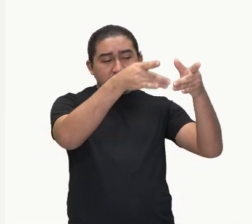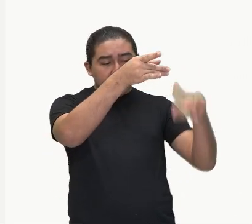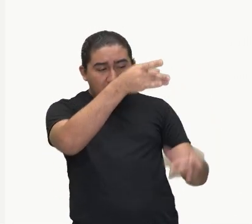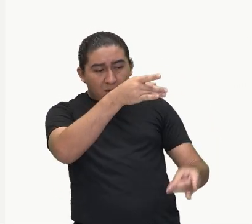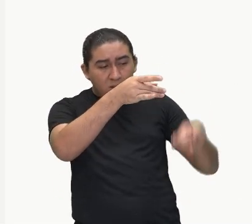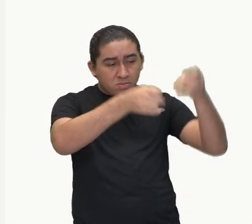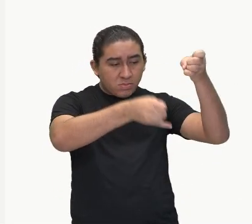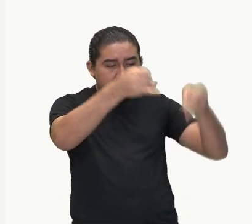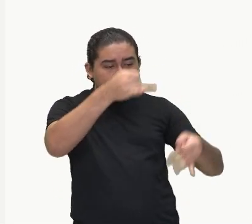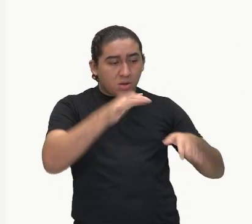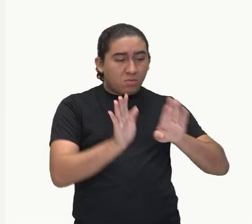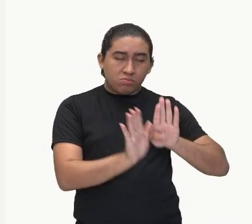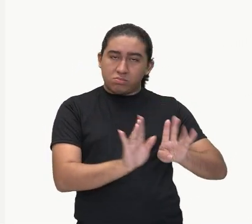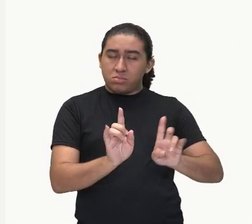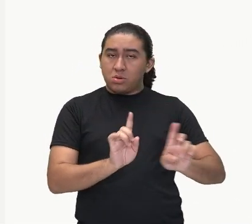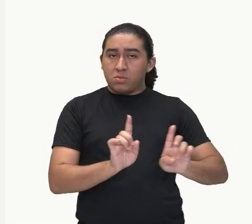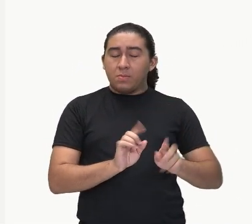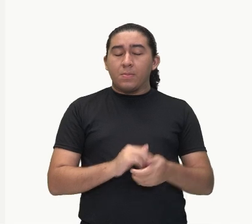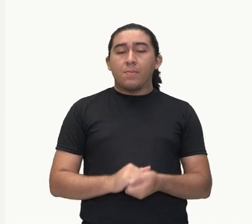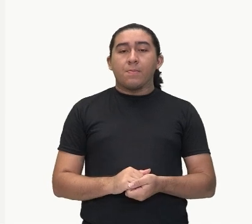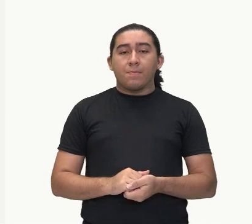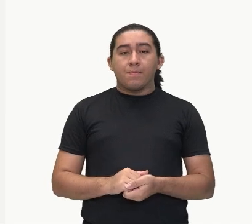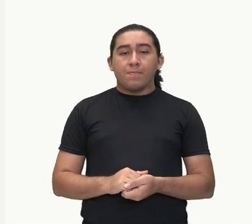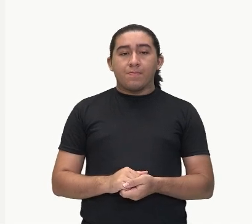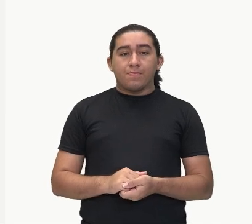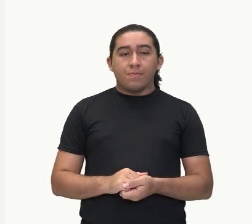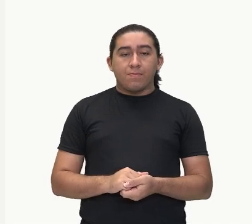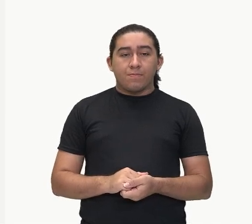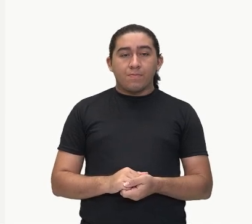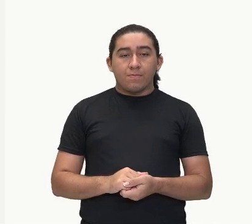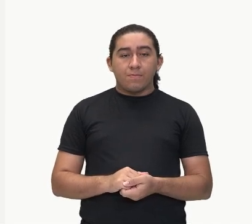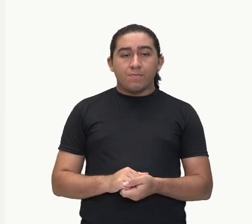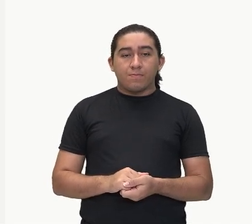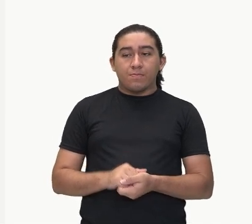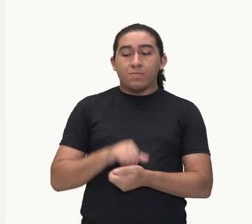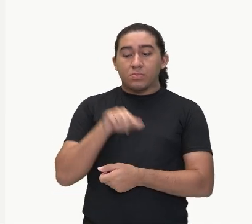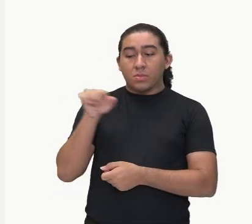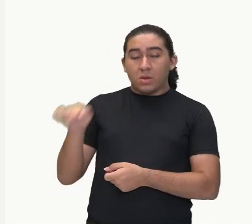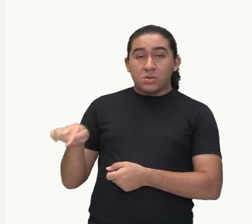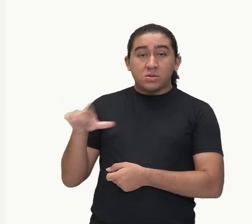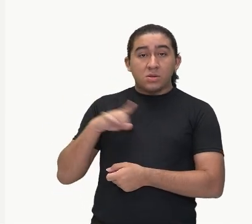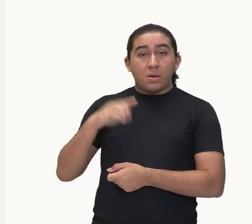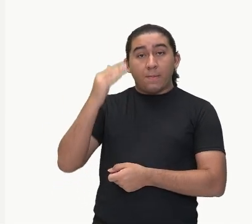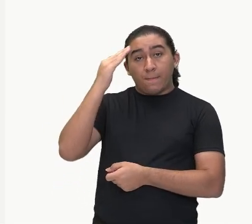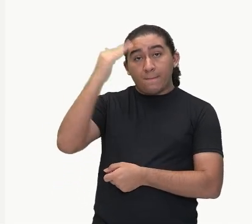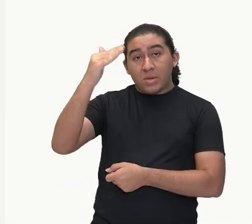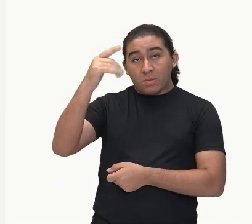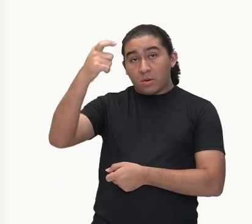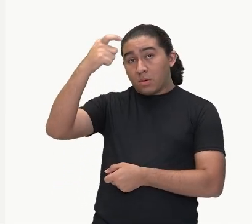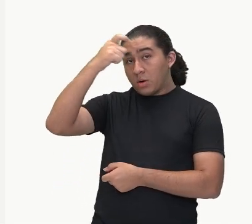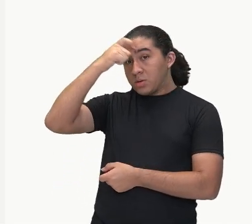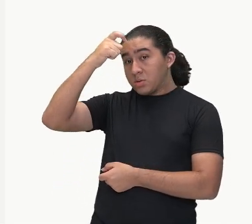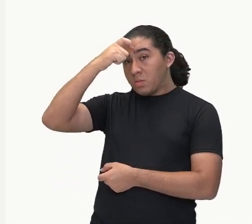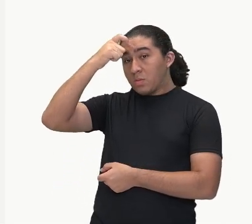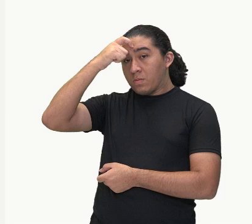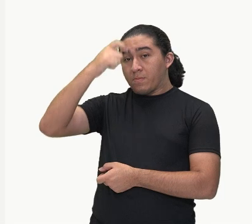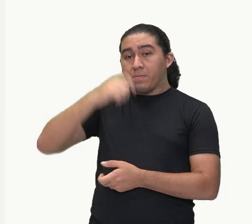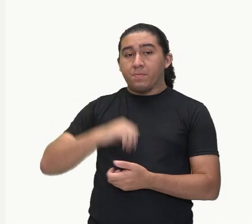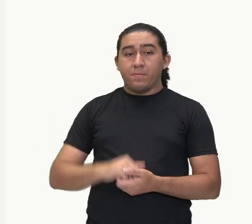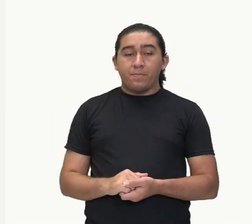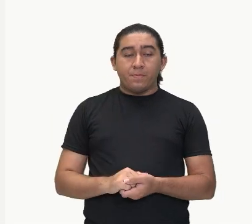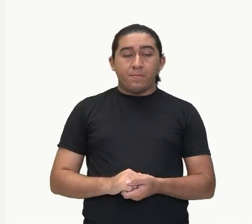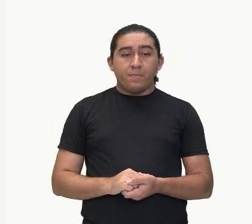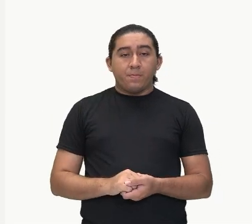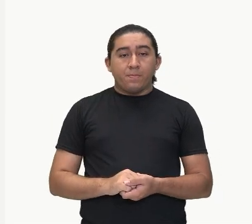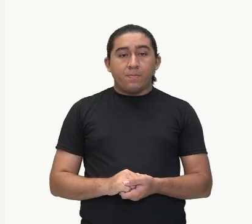estilo para o naturalismo. No realismo tem o domínio da razão. A